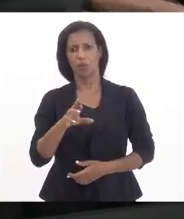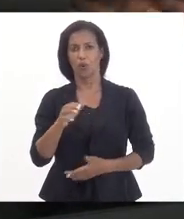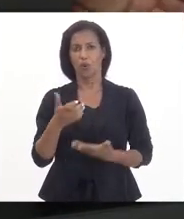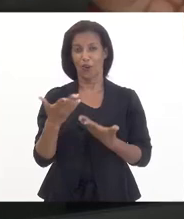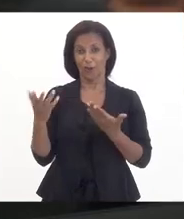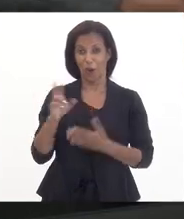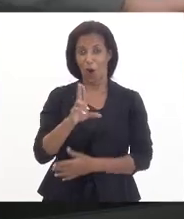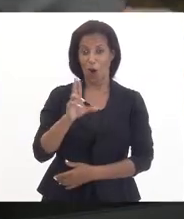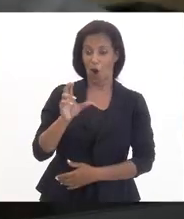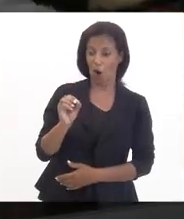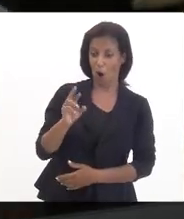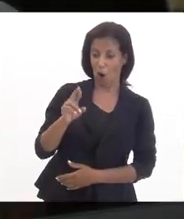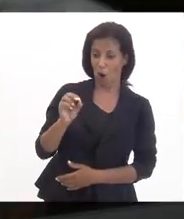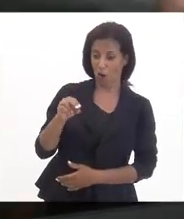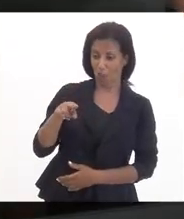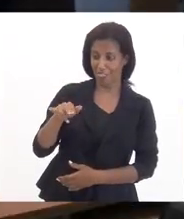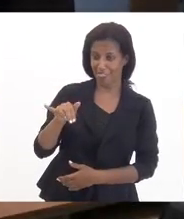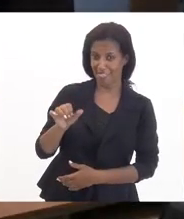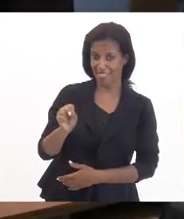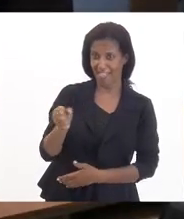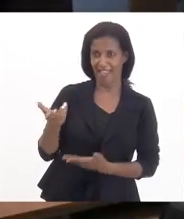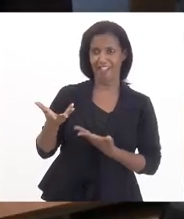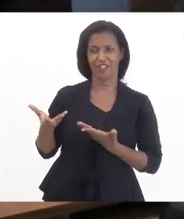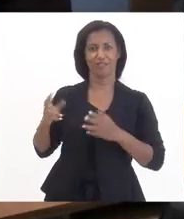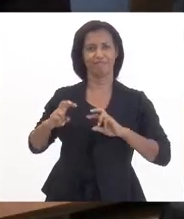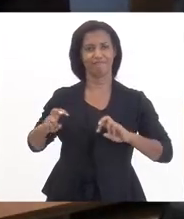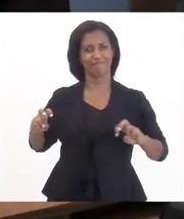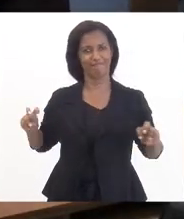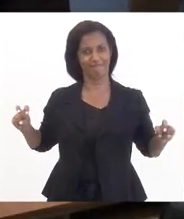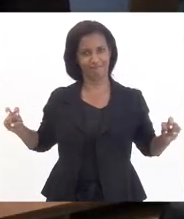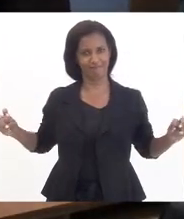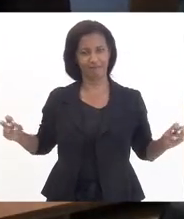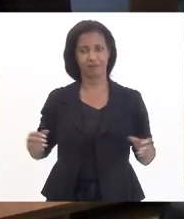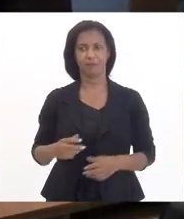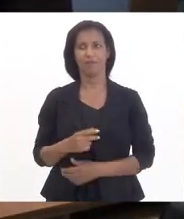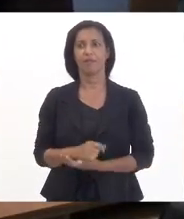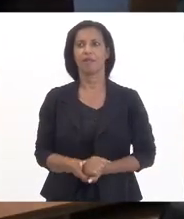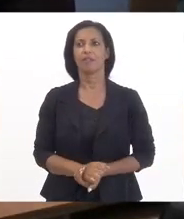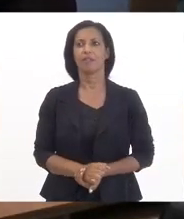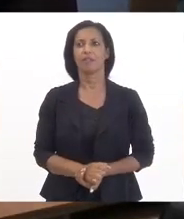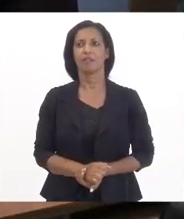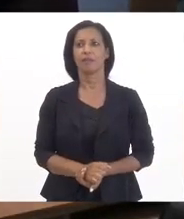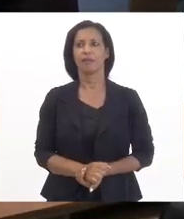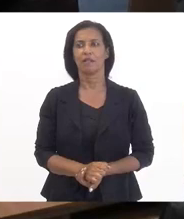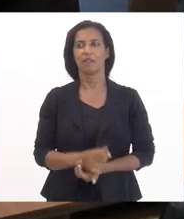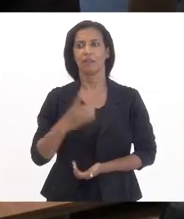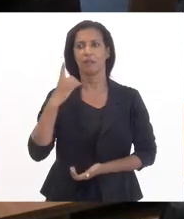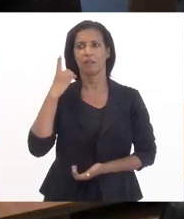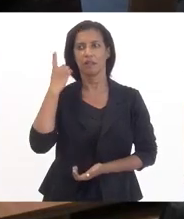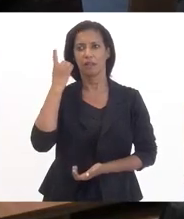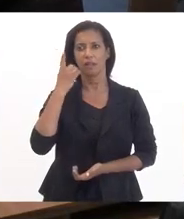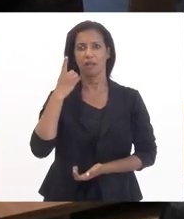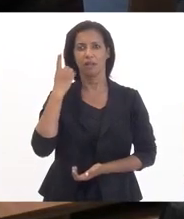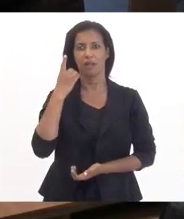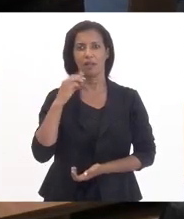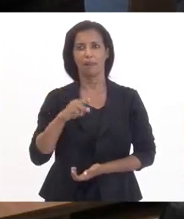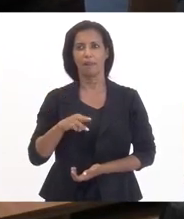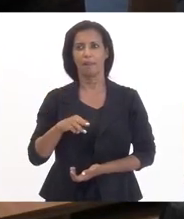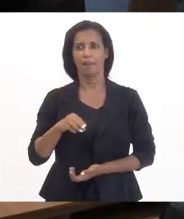Coronéis, por favor. Leandro, Coronel Henrique. Deputado Márcio, que já quer ficar.